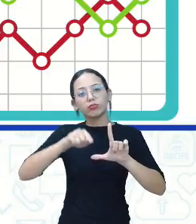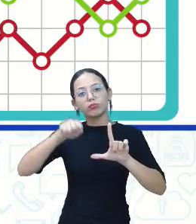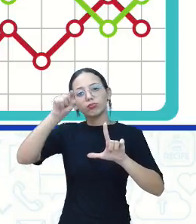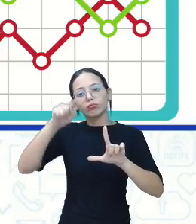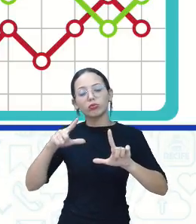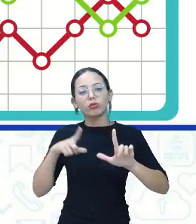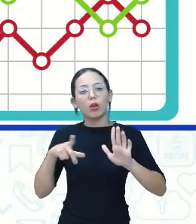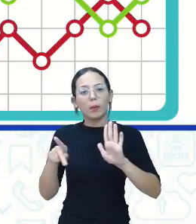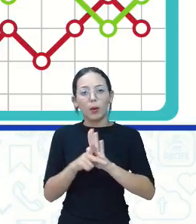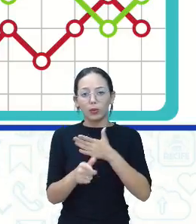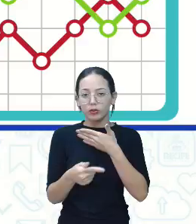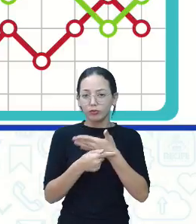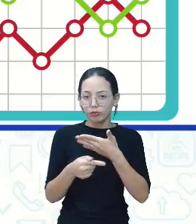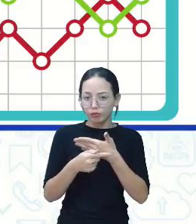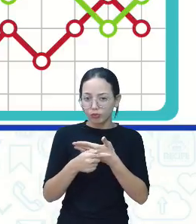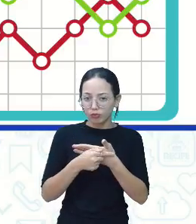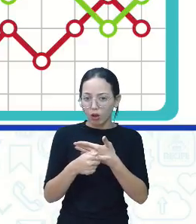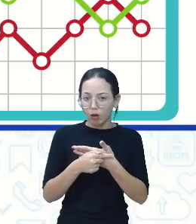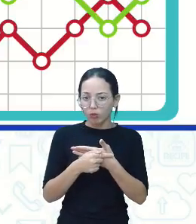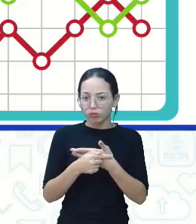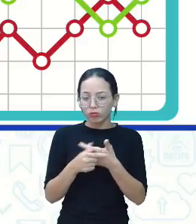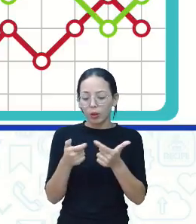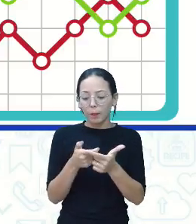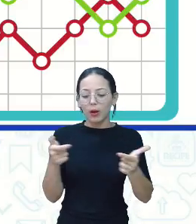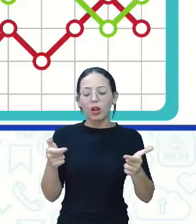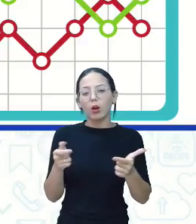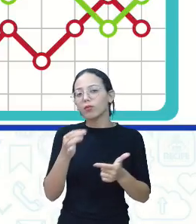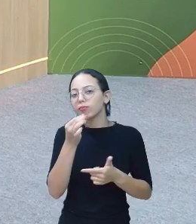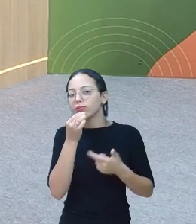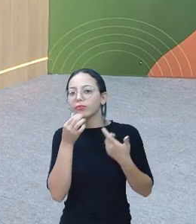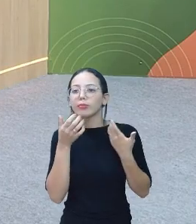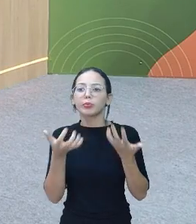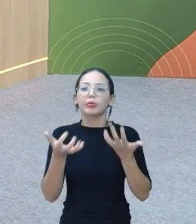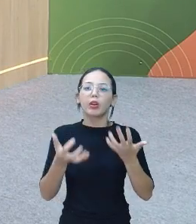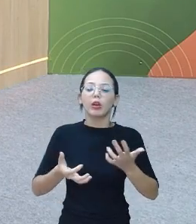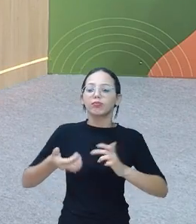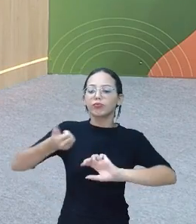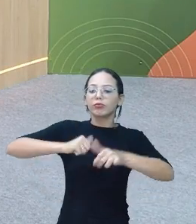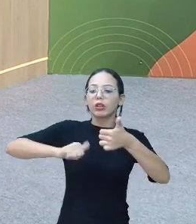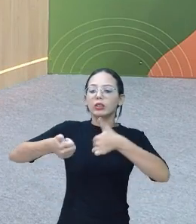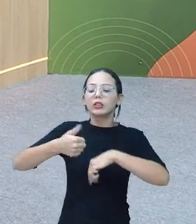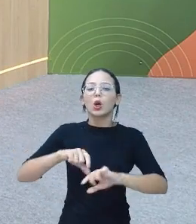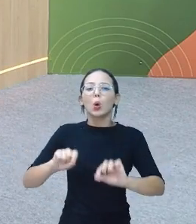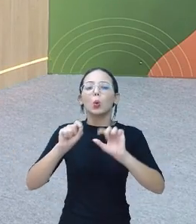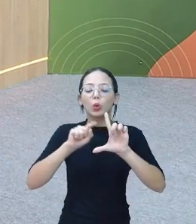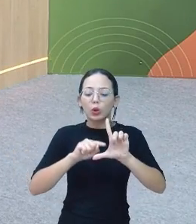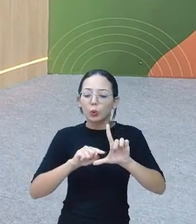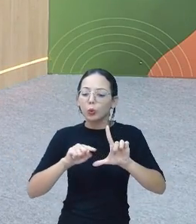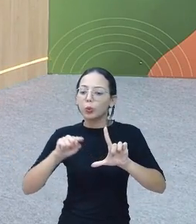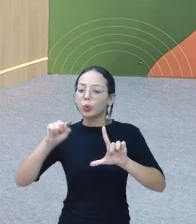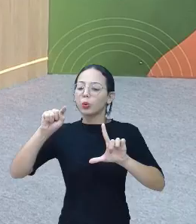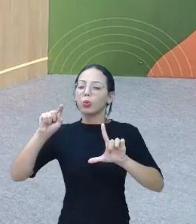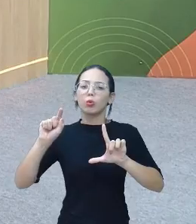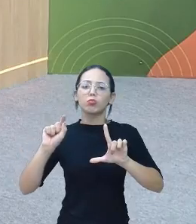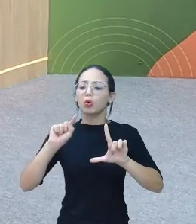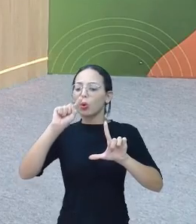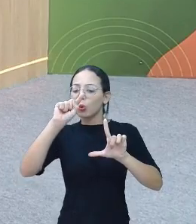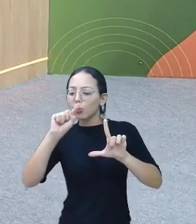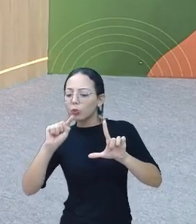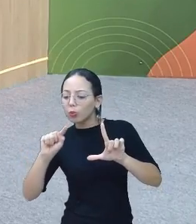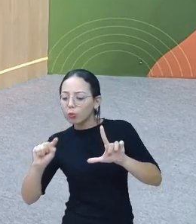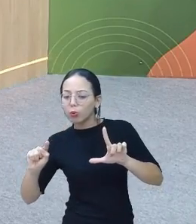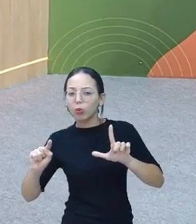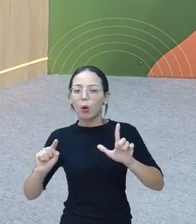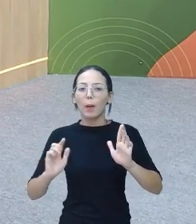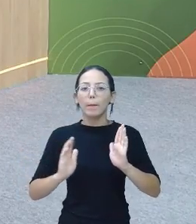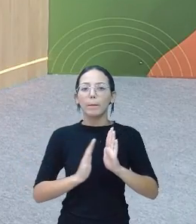uma funcionalidade, ele tem uma serventia maior quando você está querendo analisar o que está crescendo e o que está decrescendo durante